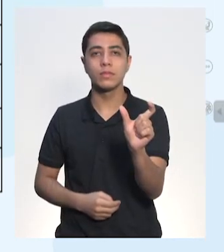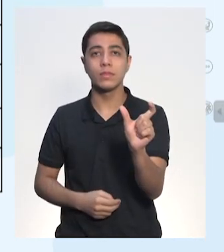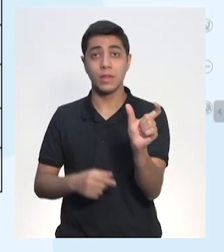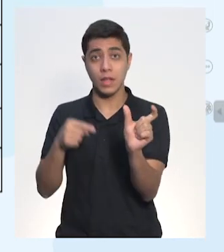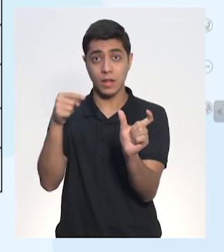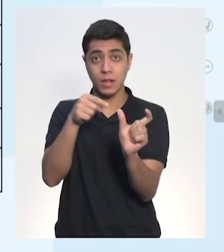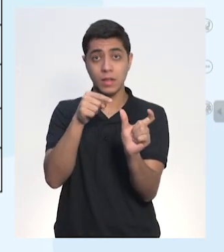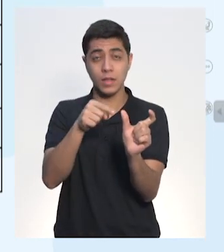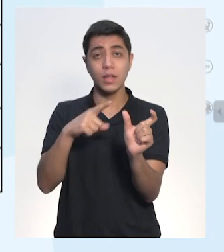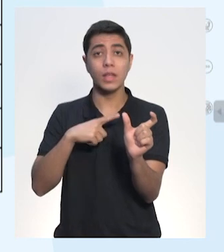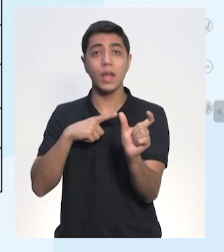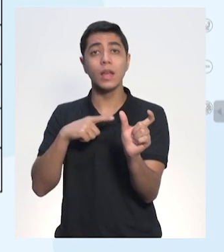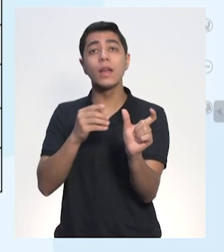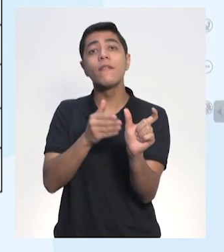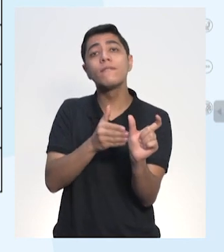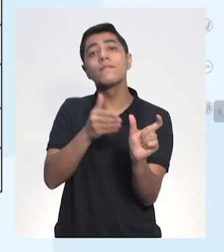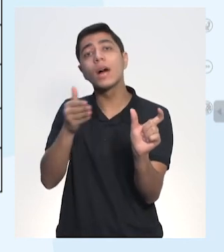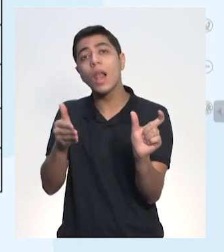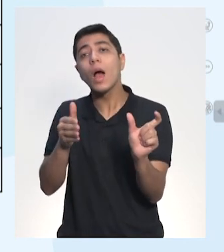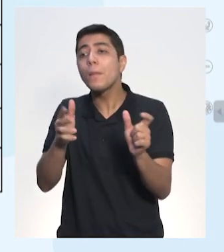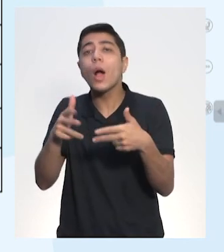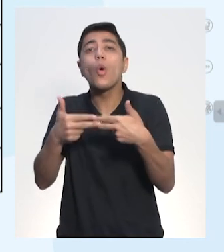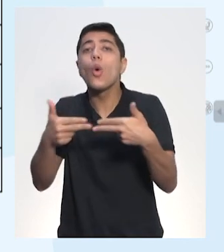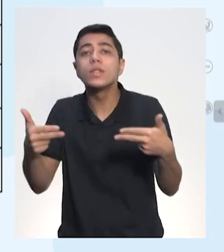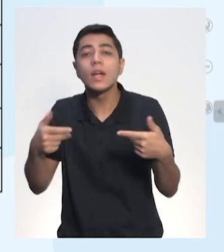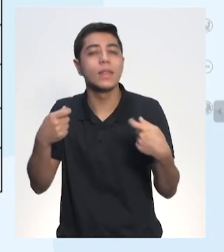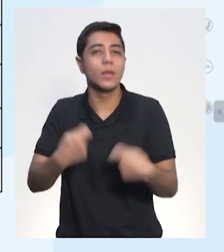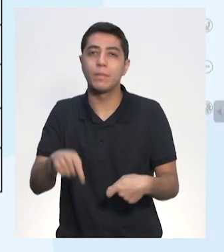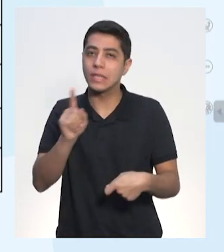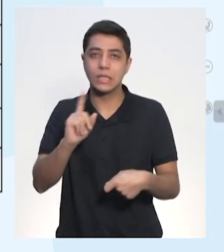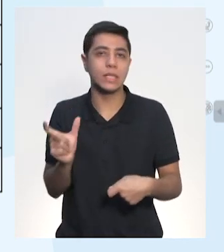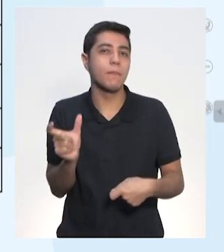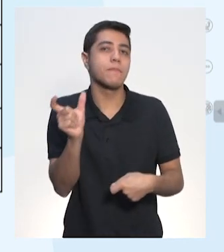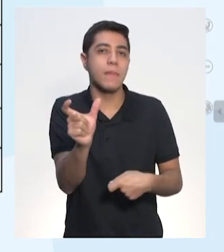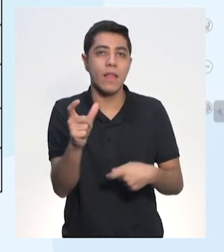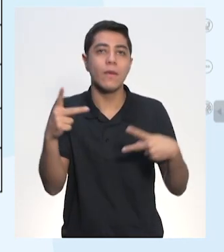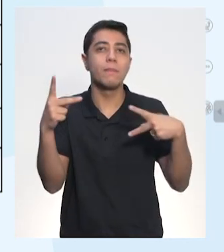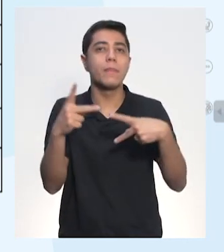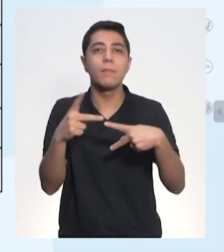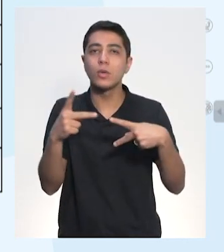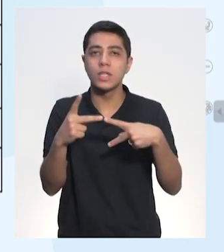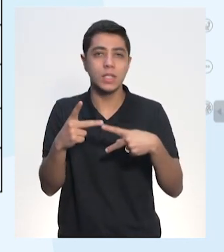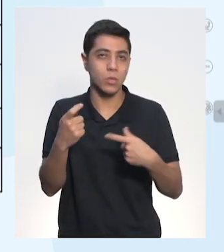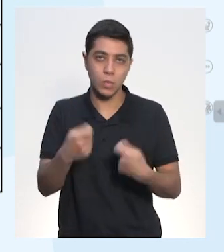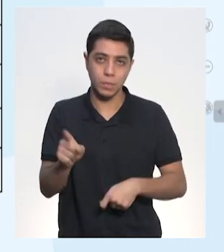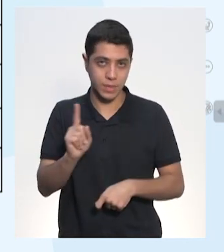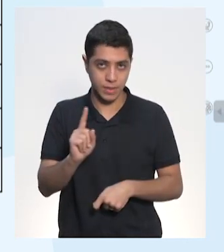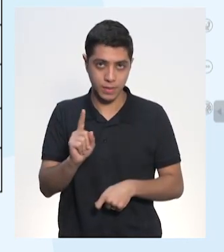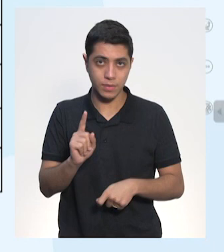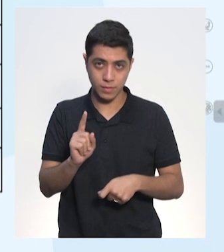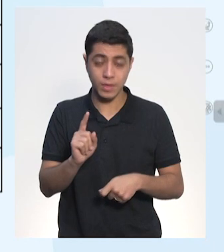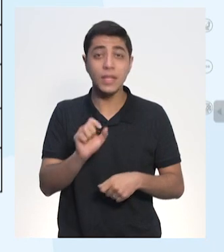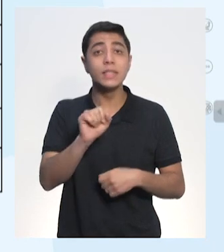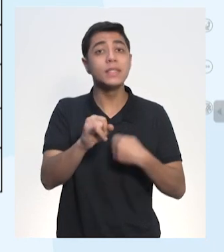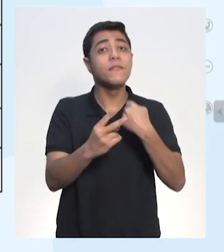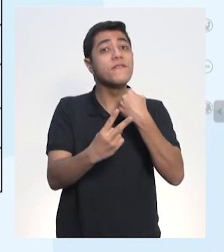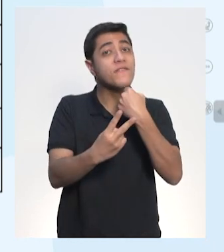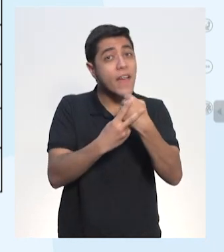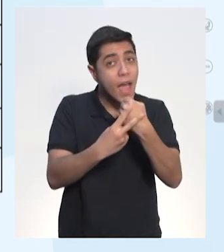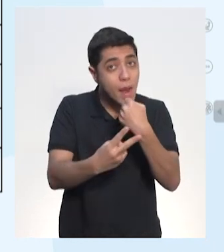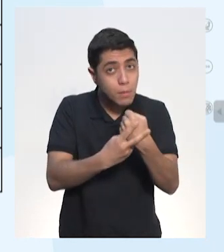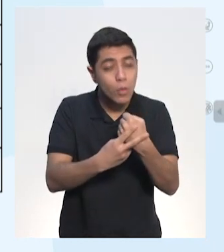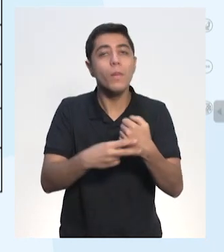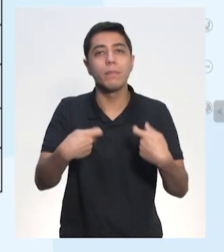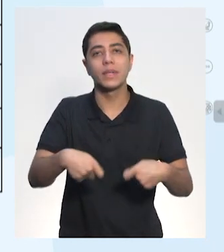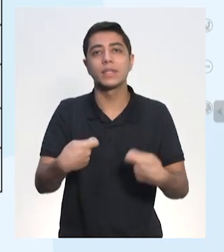seguindo uma coisa, você não precisa de preposição. Se ele tiver um verbo, você precisa do to, certo? Então, isso aí você tem que prestar atenção